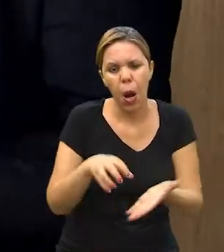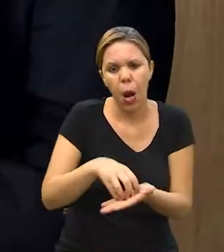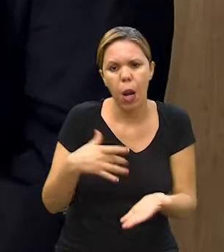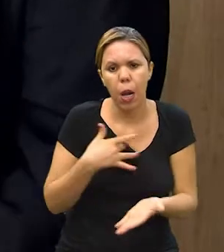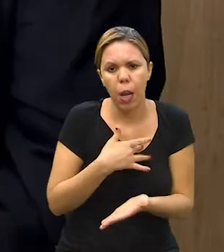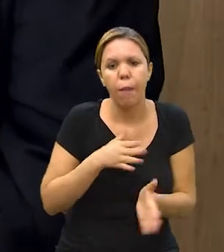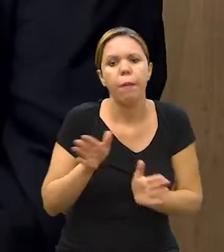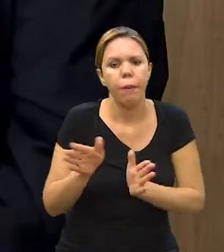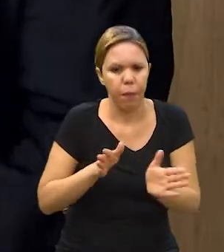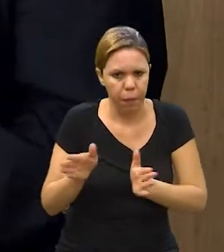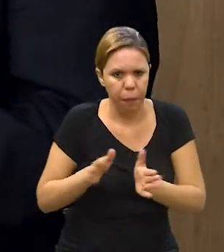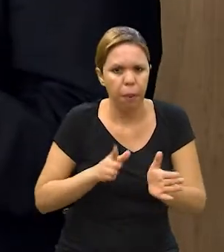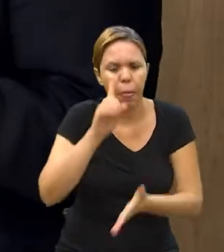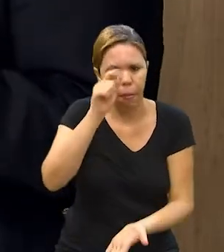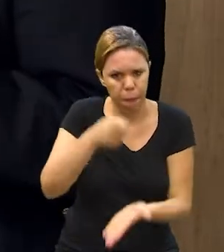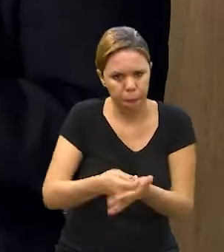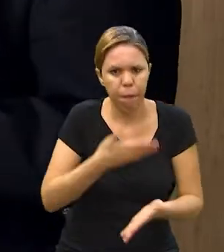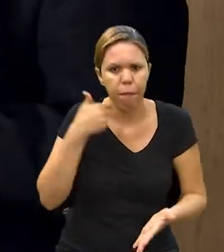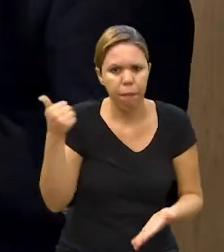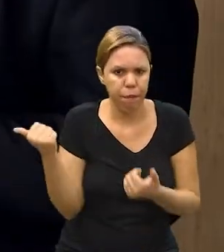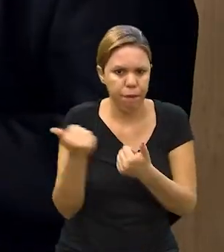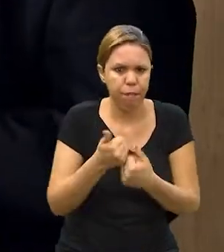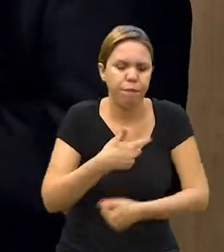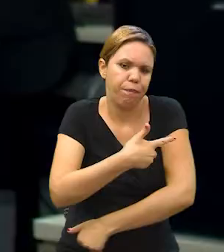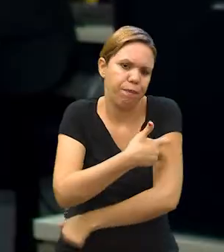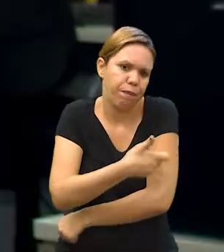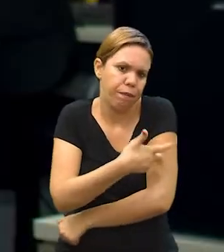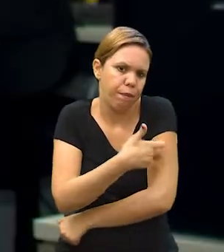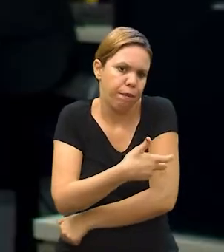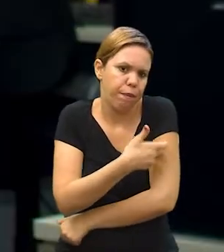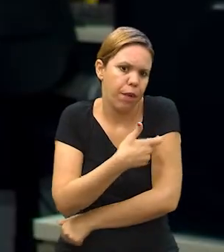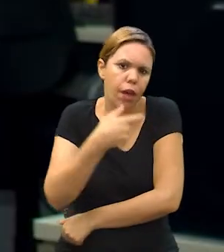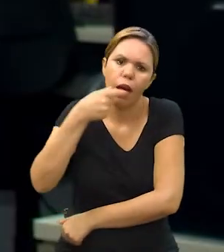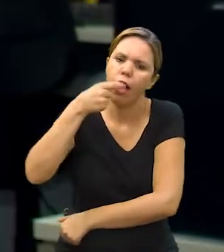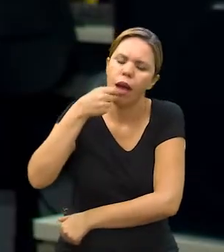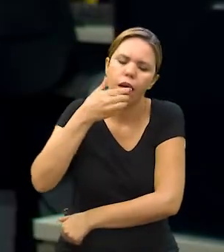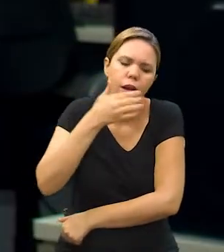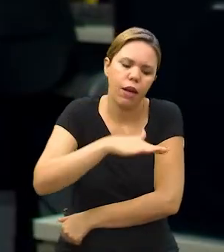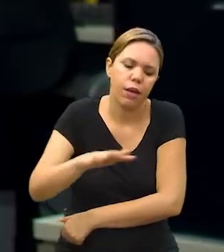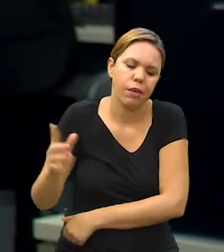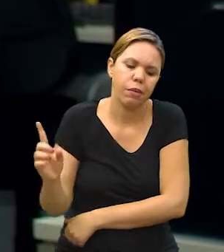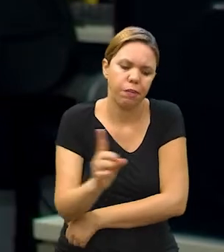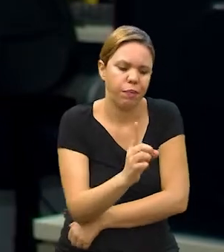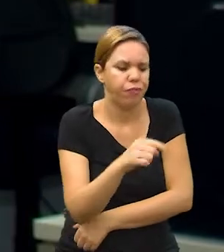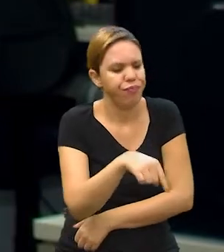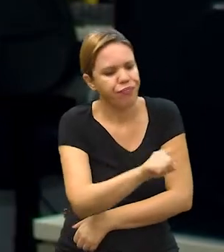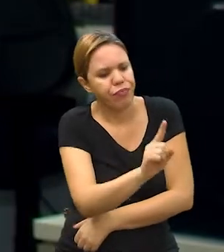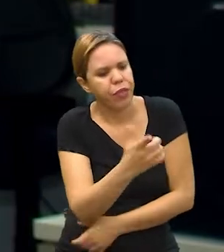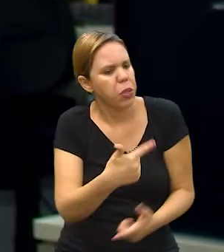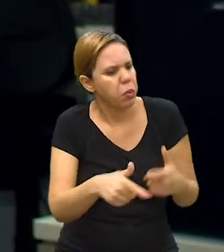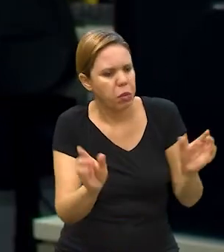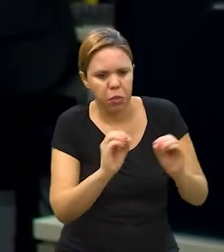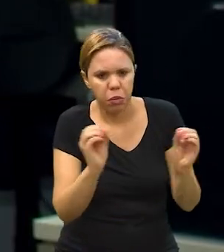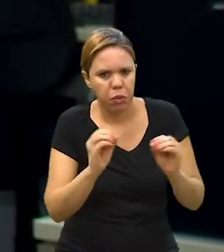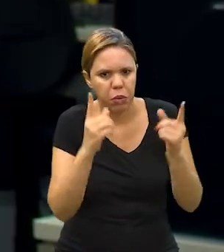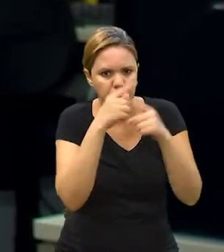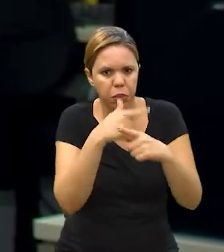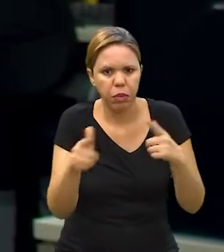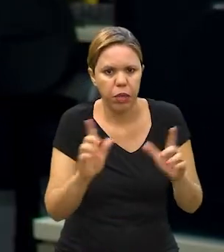mais acessível garante uma melhor cobertura vacinal para a população, então as crianças não vão ter tanta dificuldade às vezes